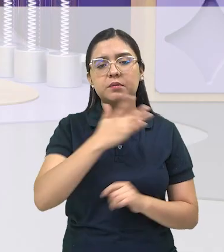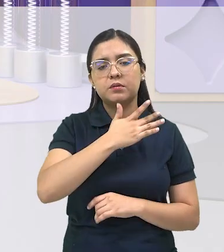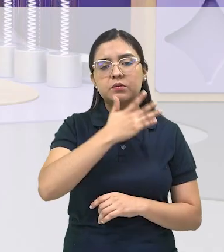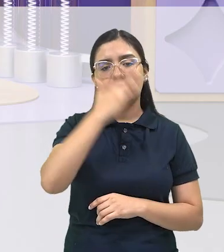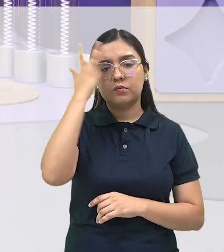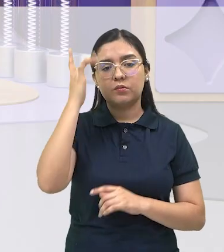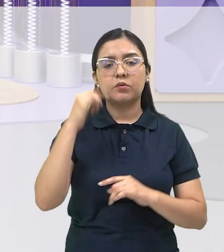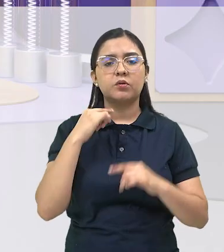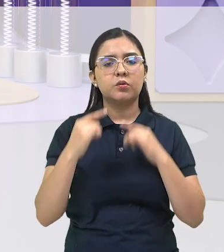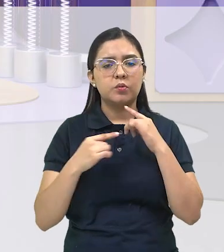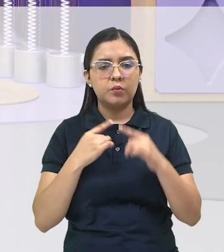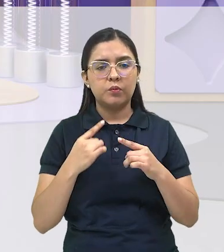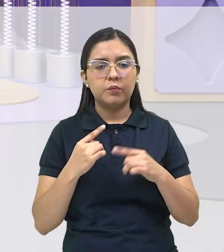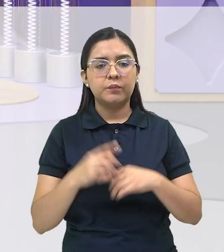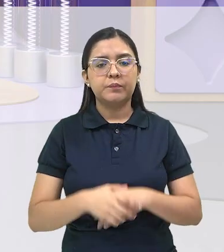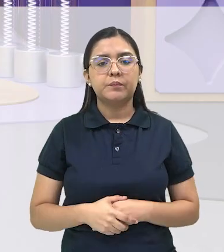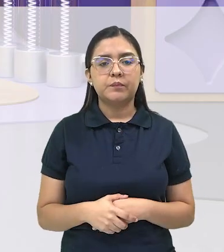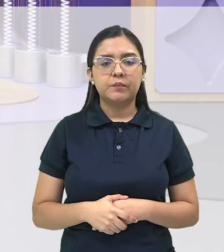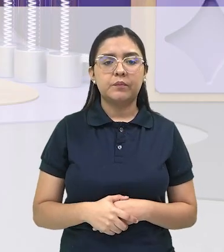duvidam